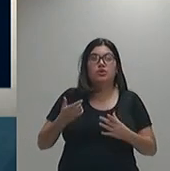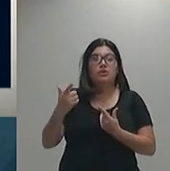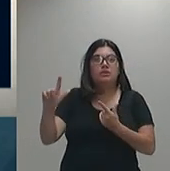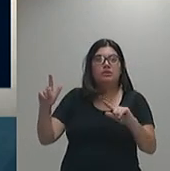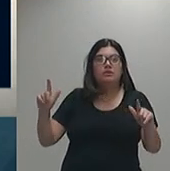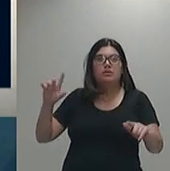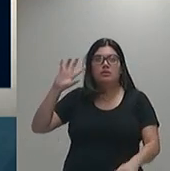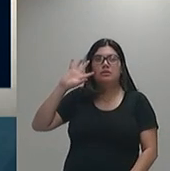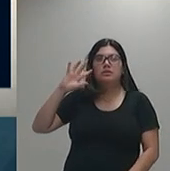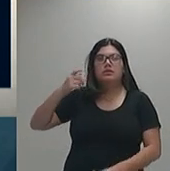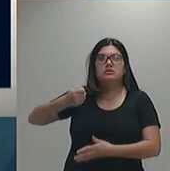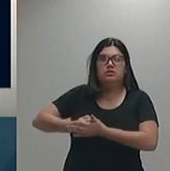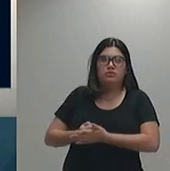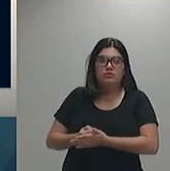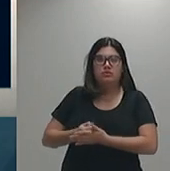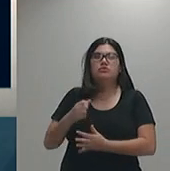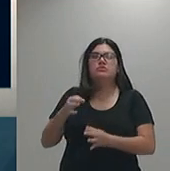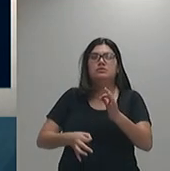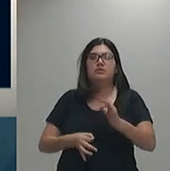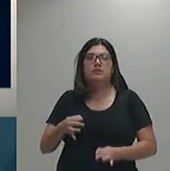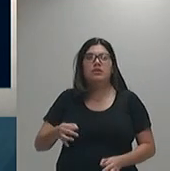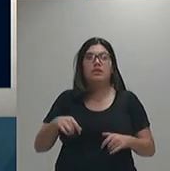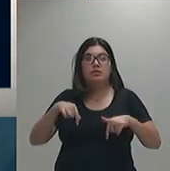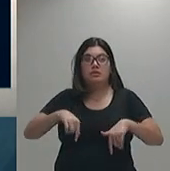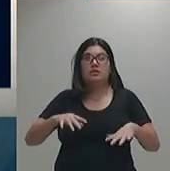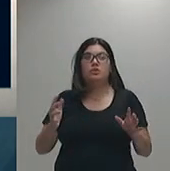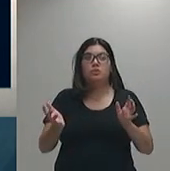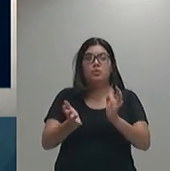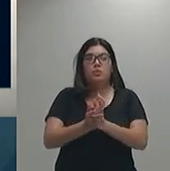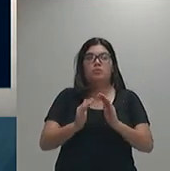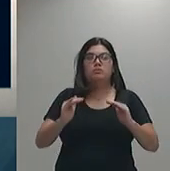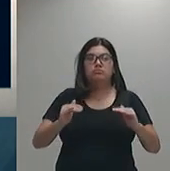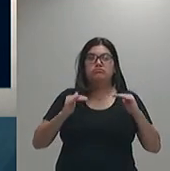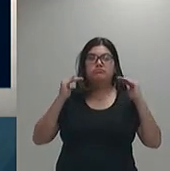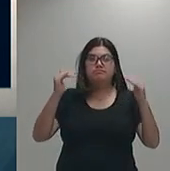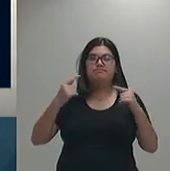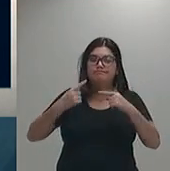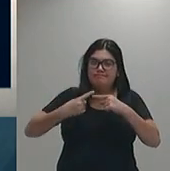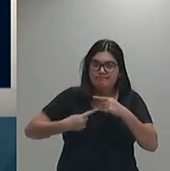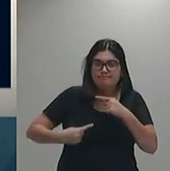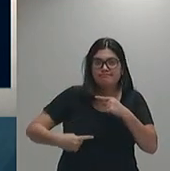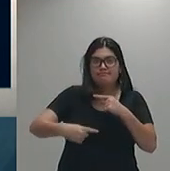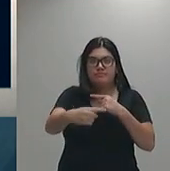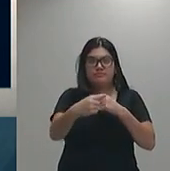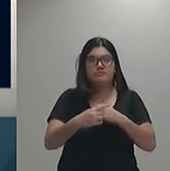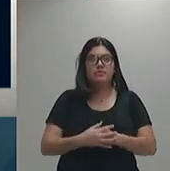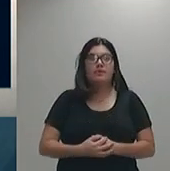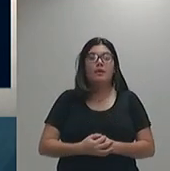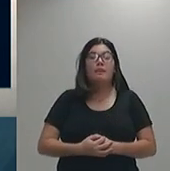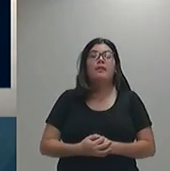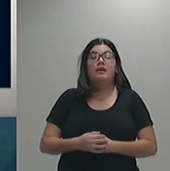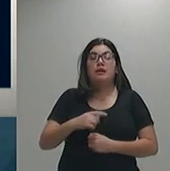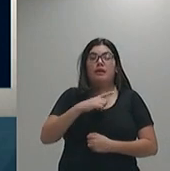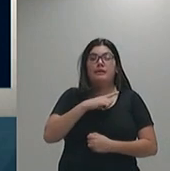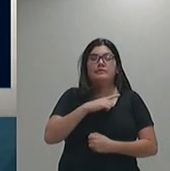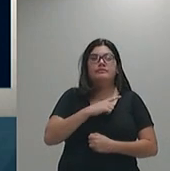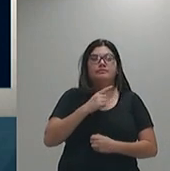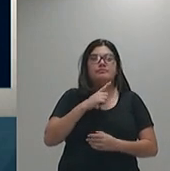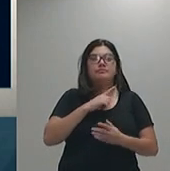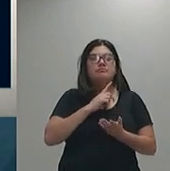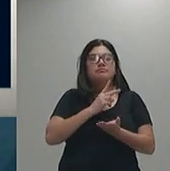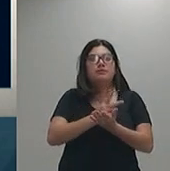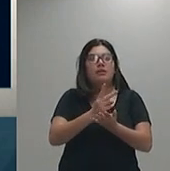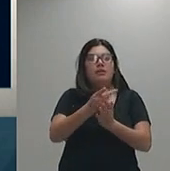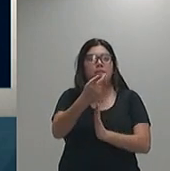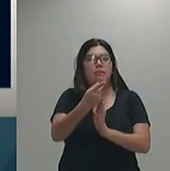judiciais inclusive dessa igreja acordo com indo adiante uma vez determinada a manutenção do plano qual é o